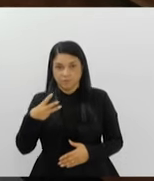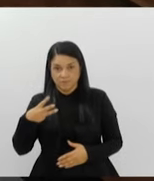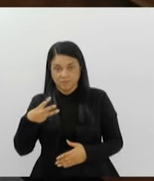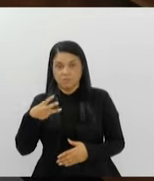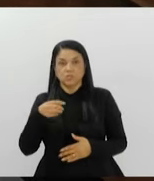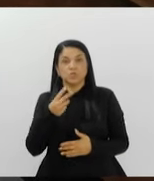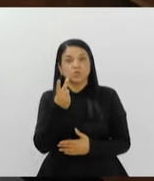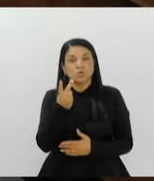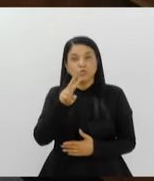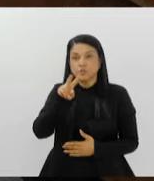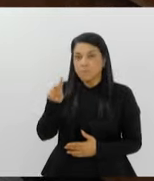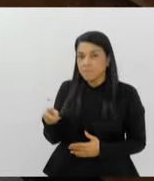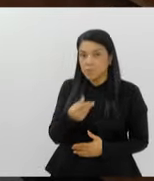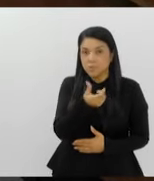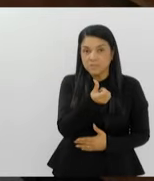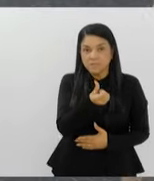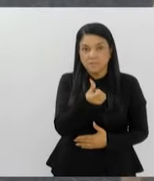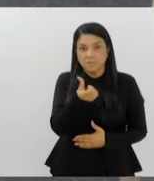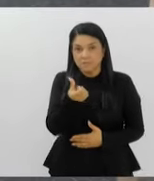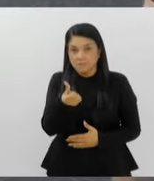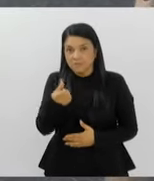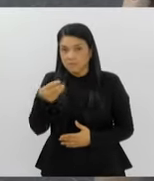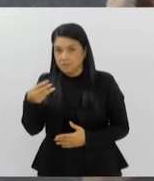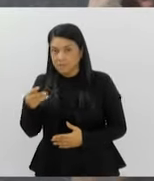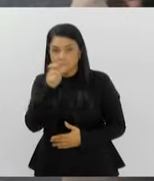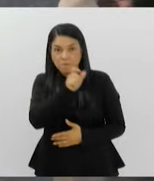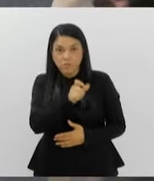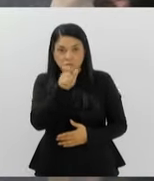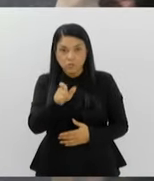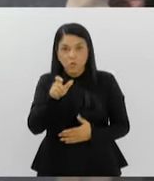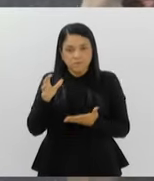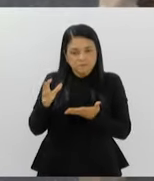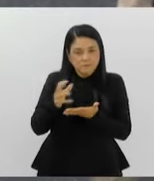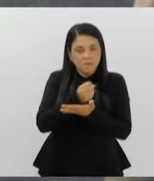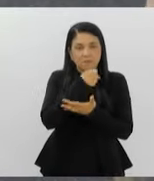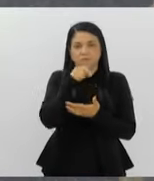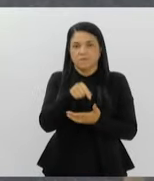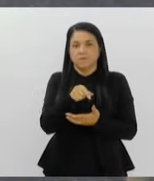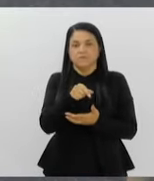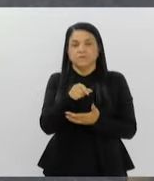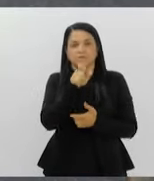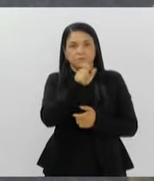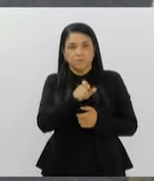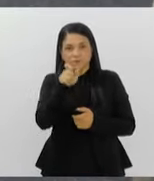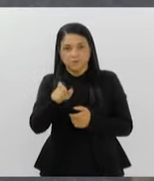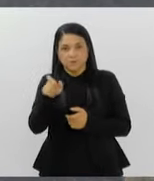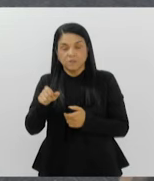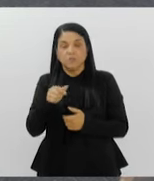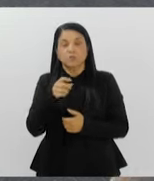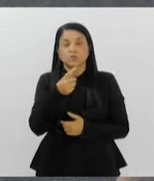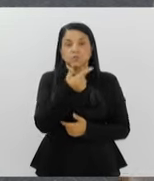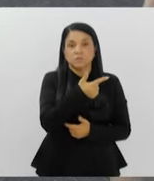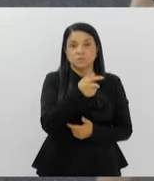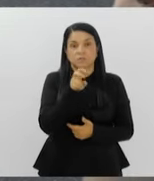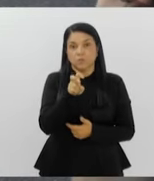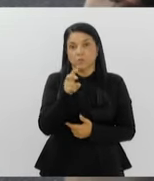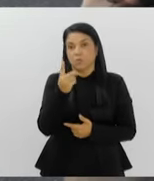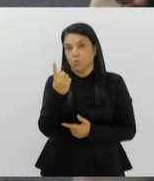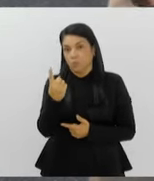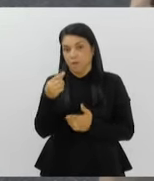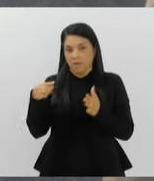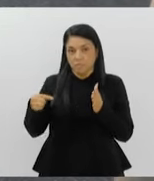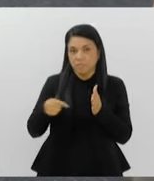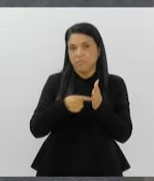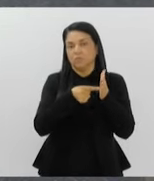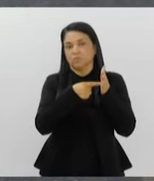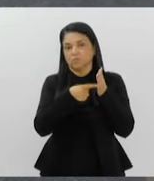menos 2.663 pessoas resgatadas em 251 denúncias. É um aumento